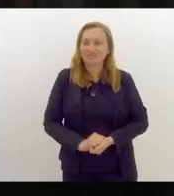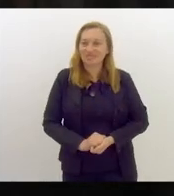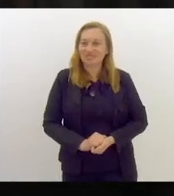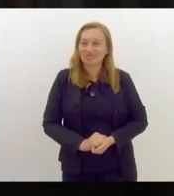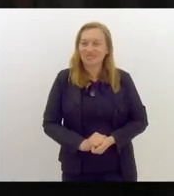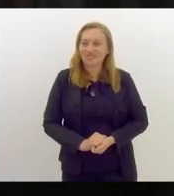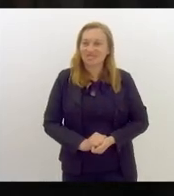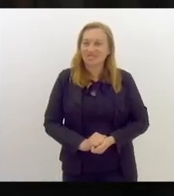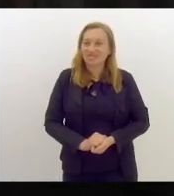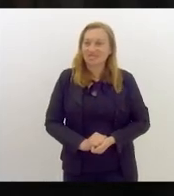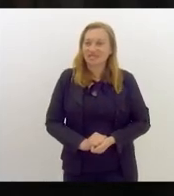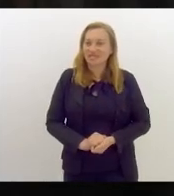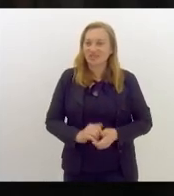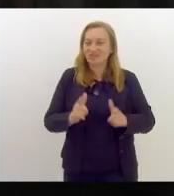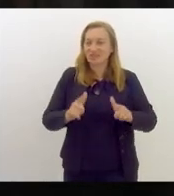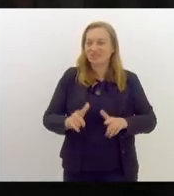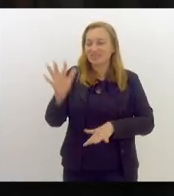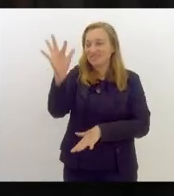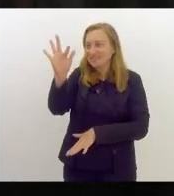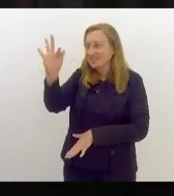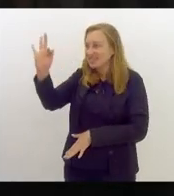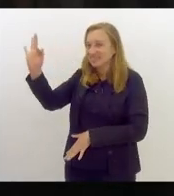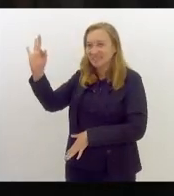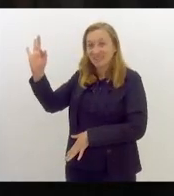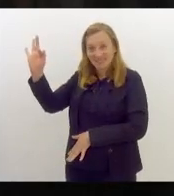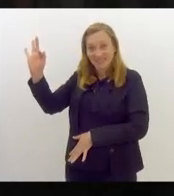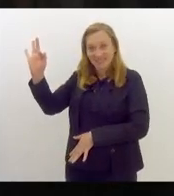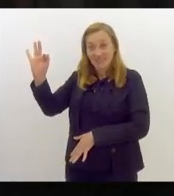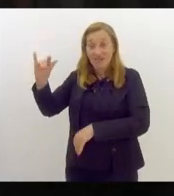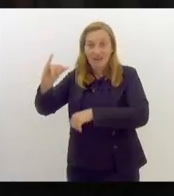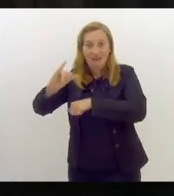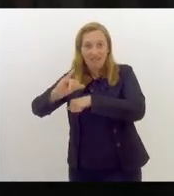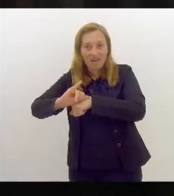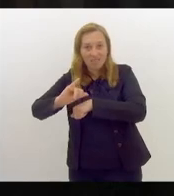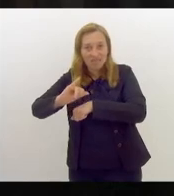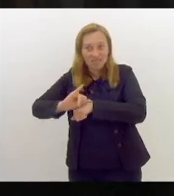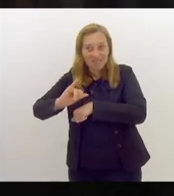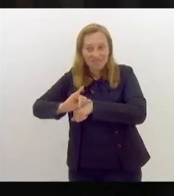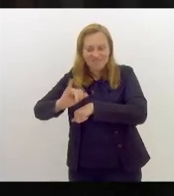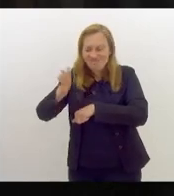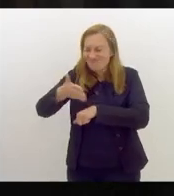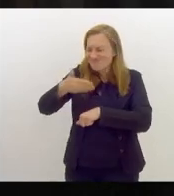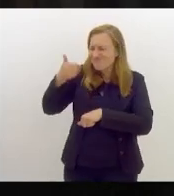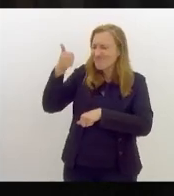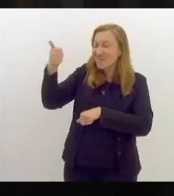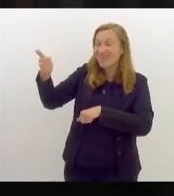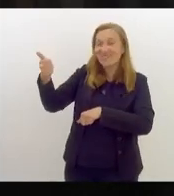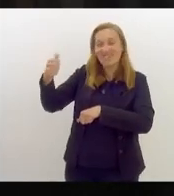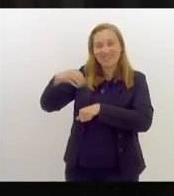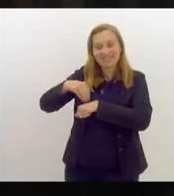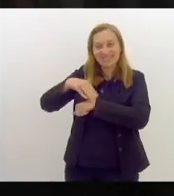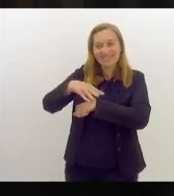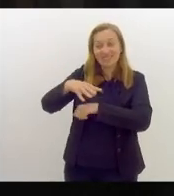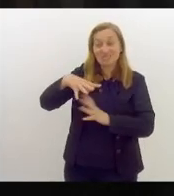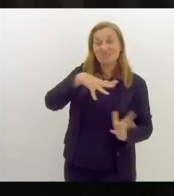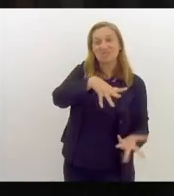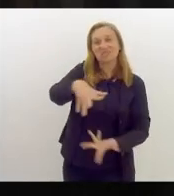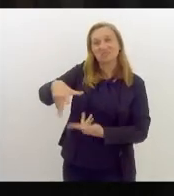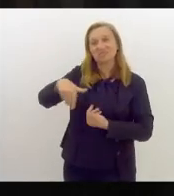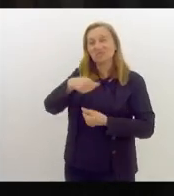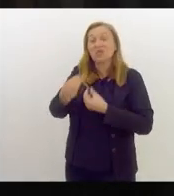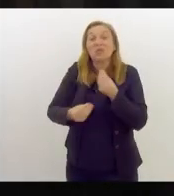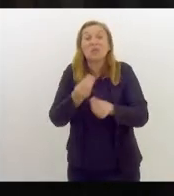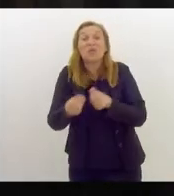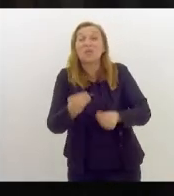tornando-se a Unidade da Federação cuja capital é o melhor indicativo para o mundo de